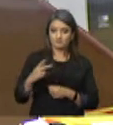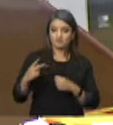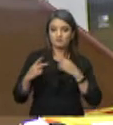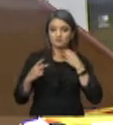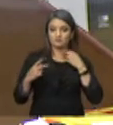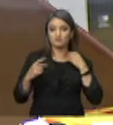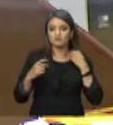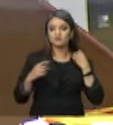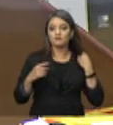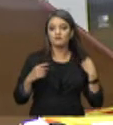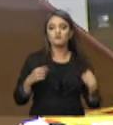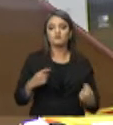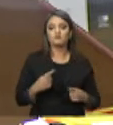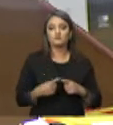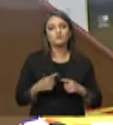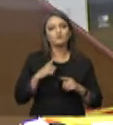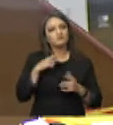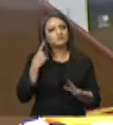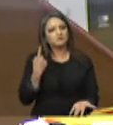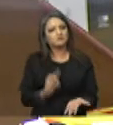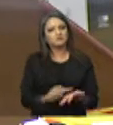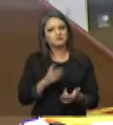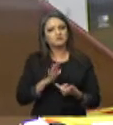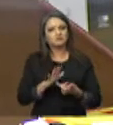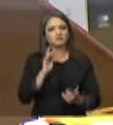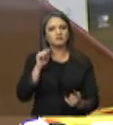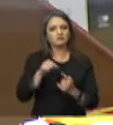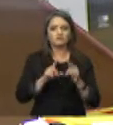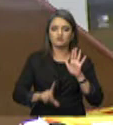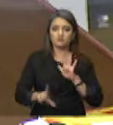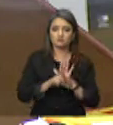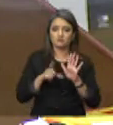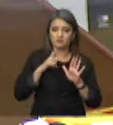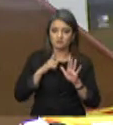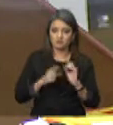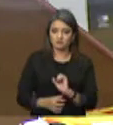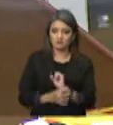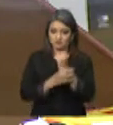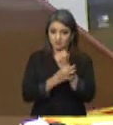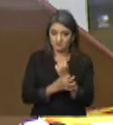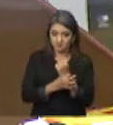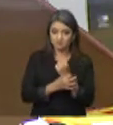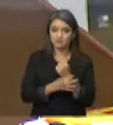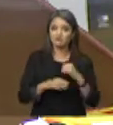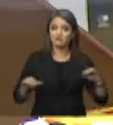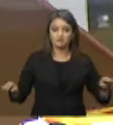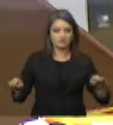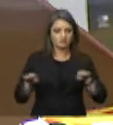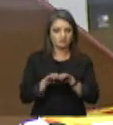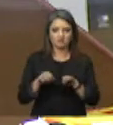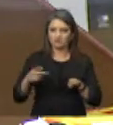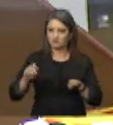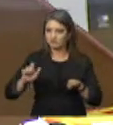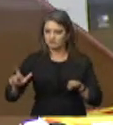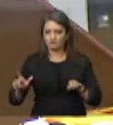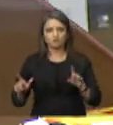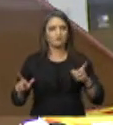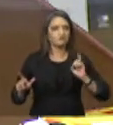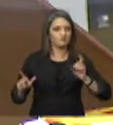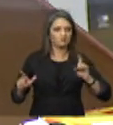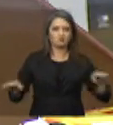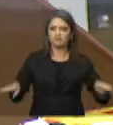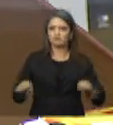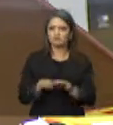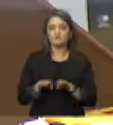o que mais uma vez confirma a intenção do legislador de aqui para as garantias do réu da ação de improbidade aquelas dirigidas ao réu da ação penal